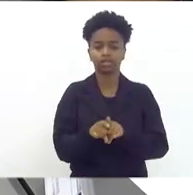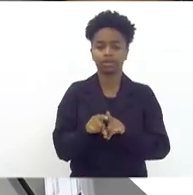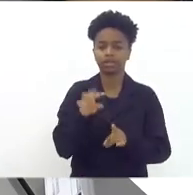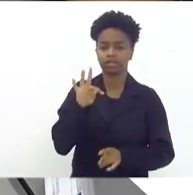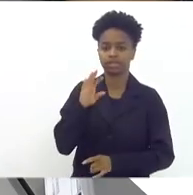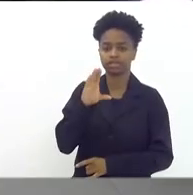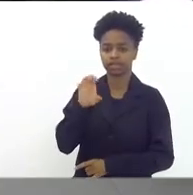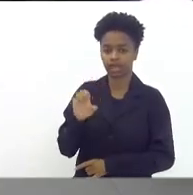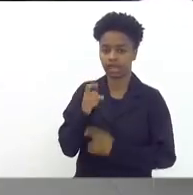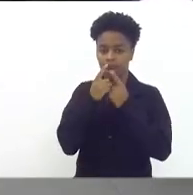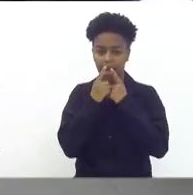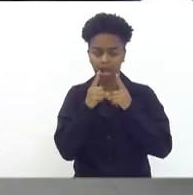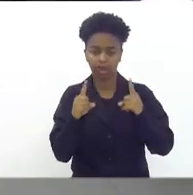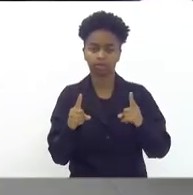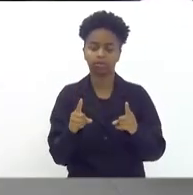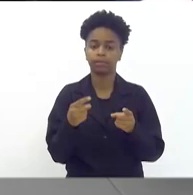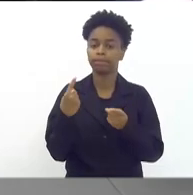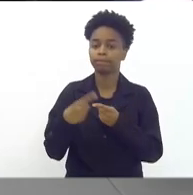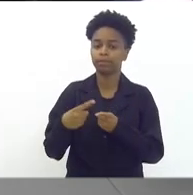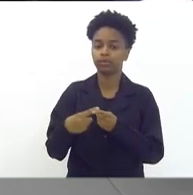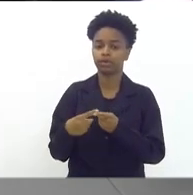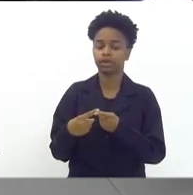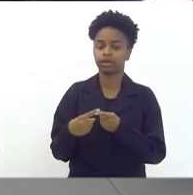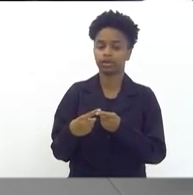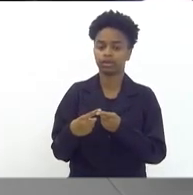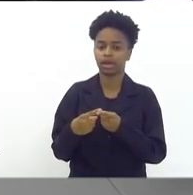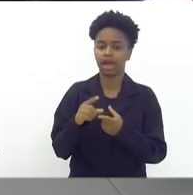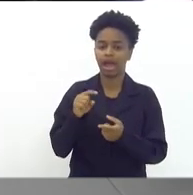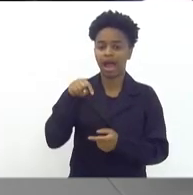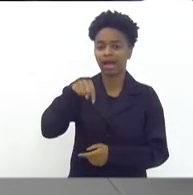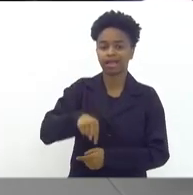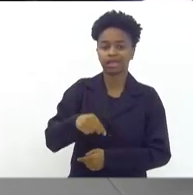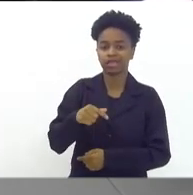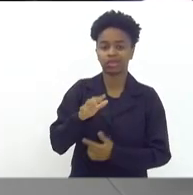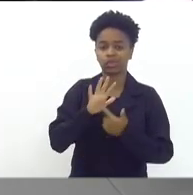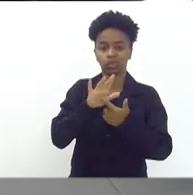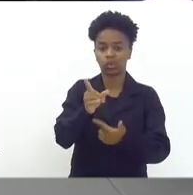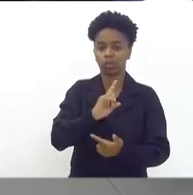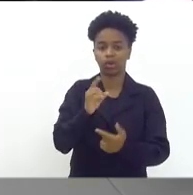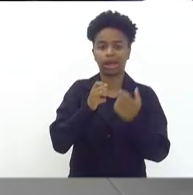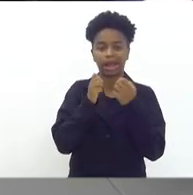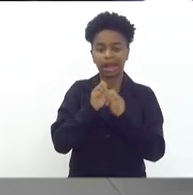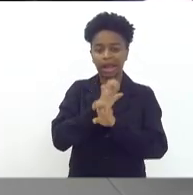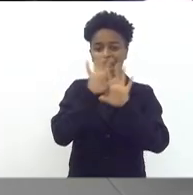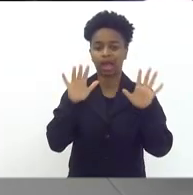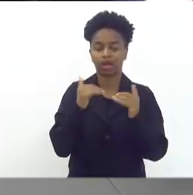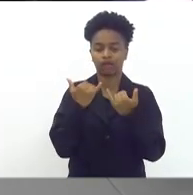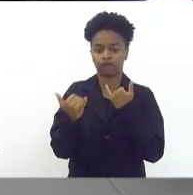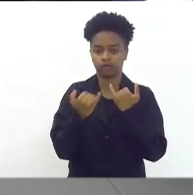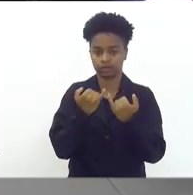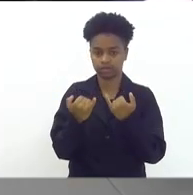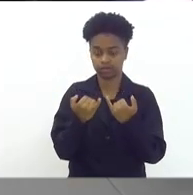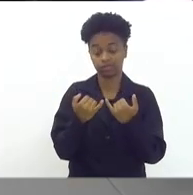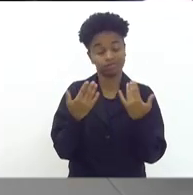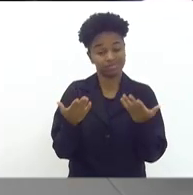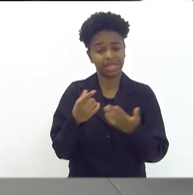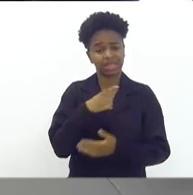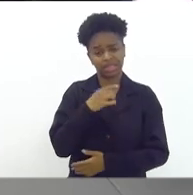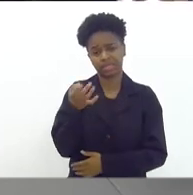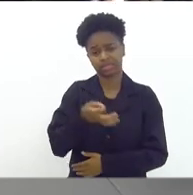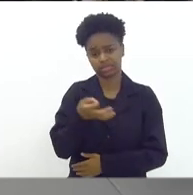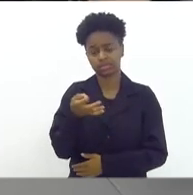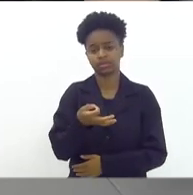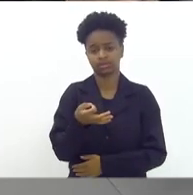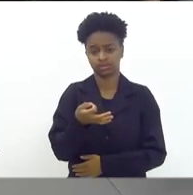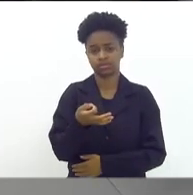TSE que a agência não trazia as informações de forma Clara eu tenho certeza que isso que